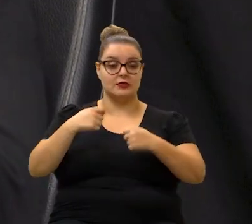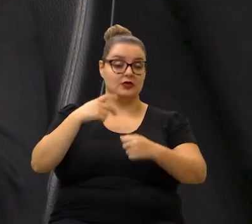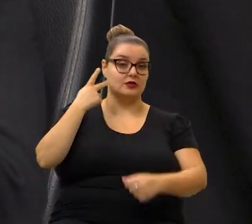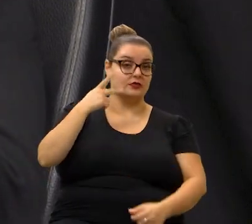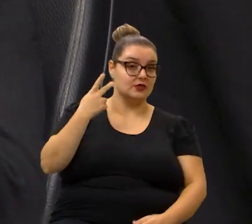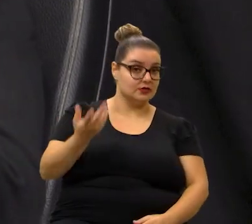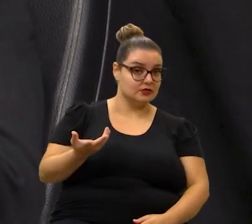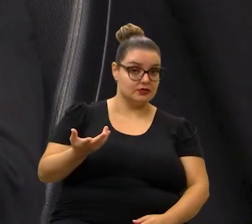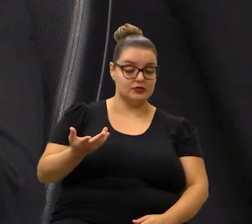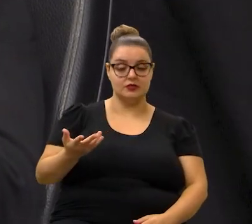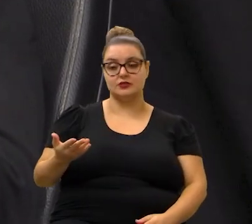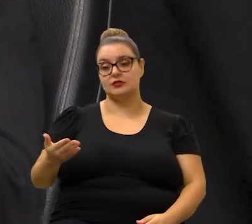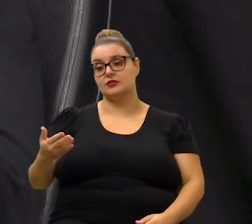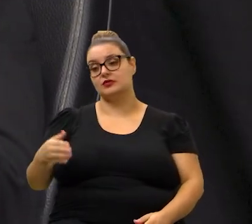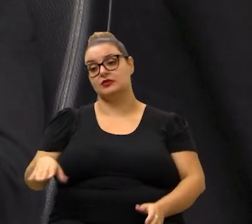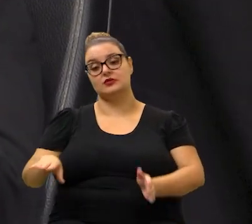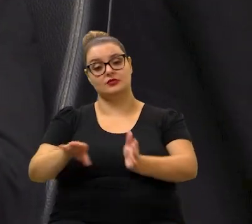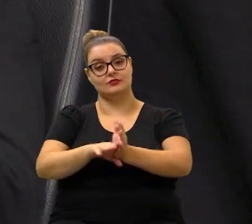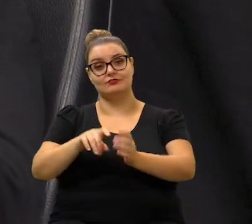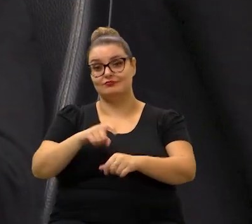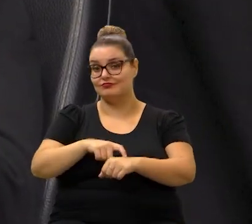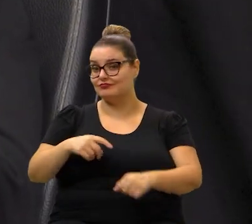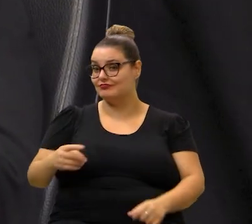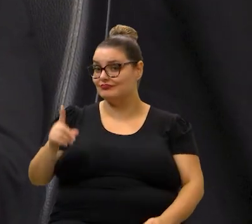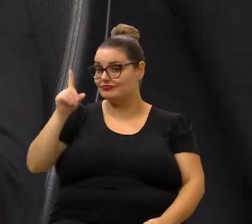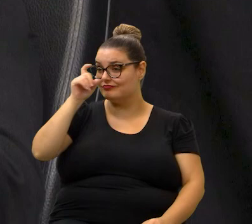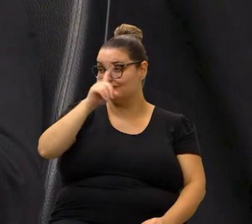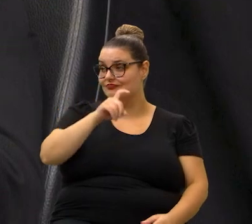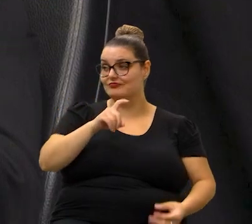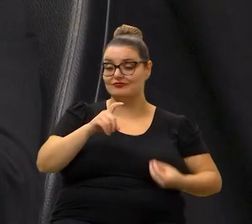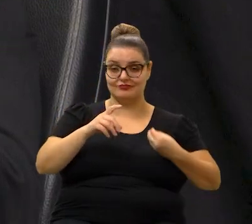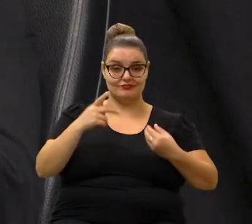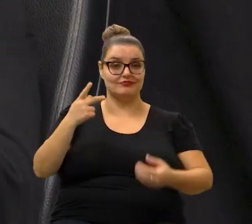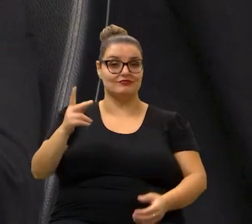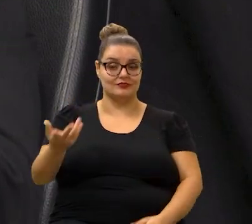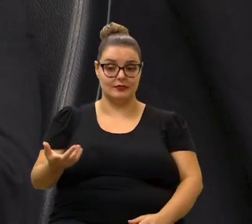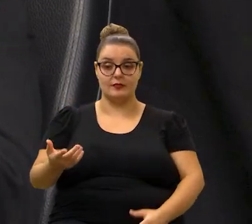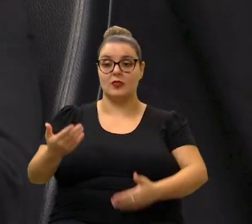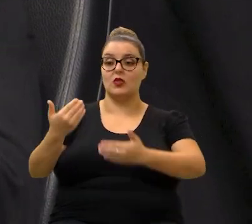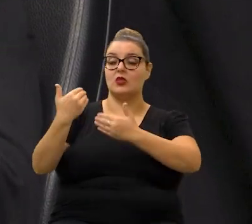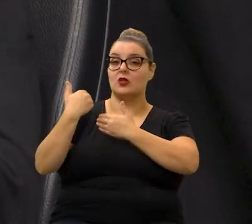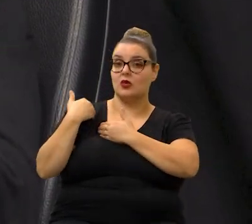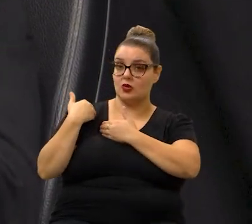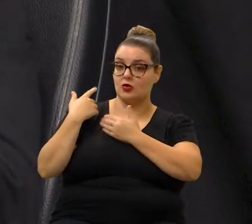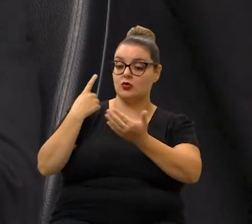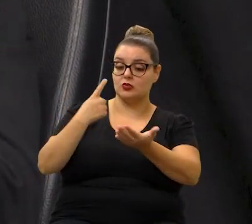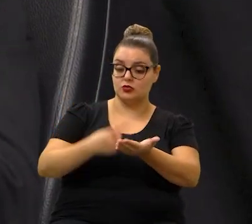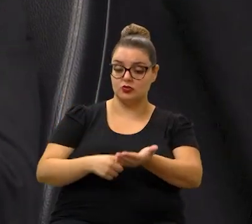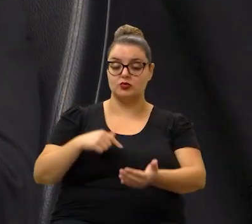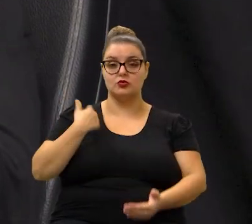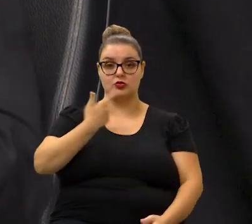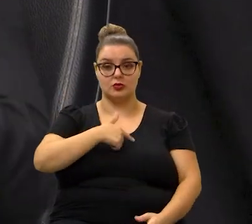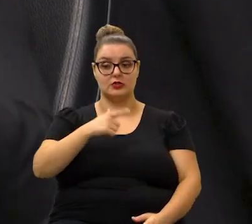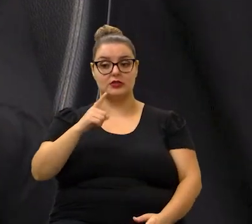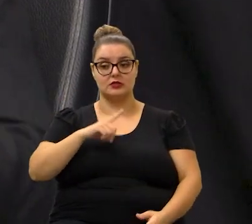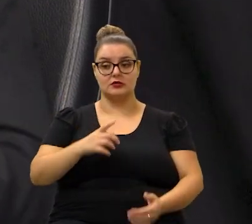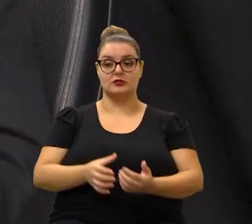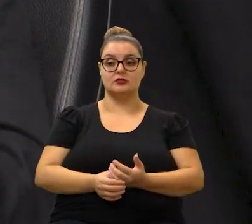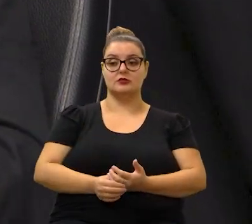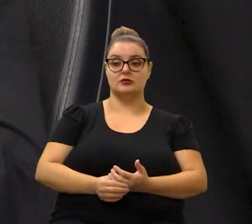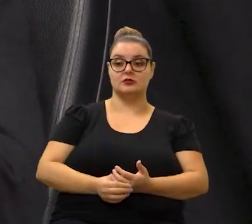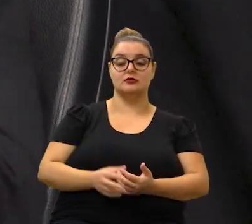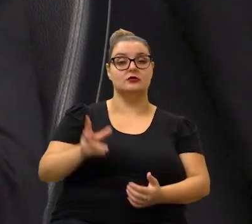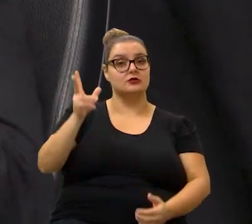vereador e chega em momentos difíceis da vida dela então essa responsabilidade esse compromisso que nós temos de